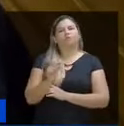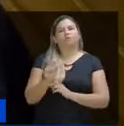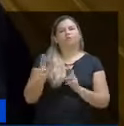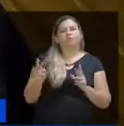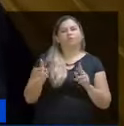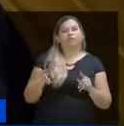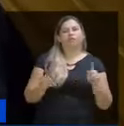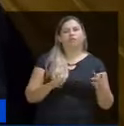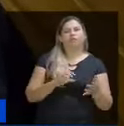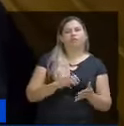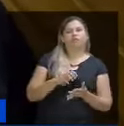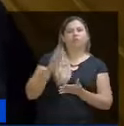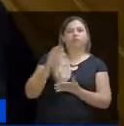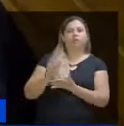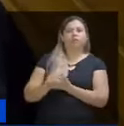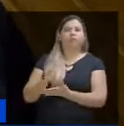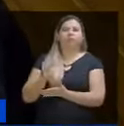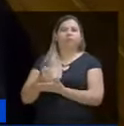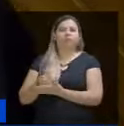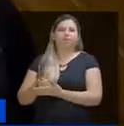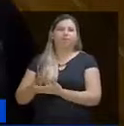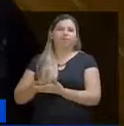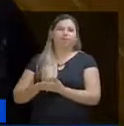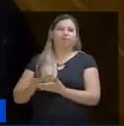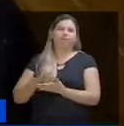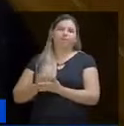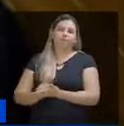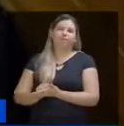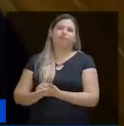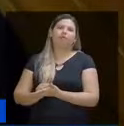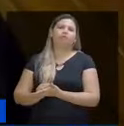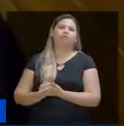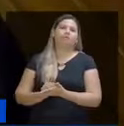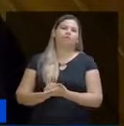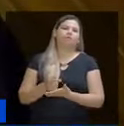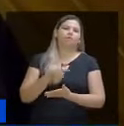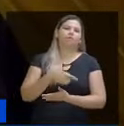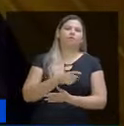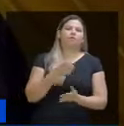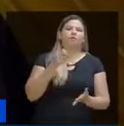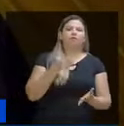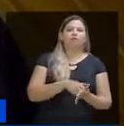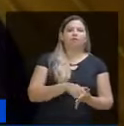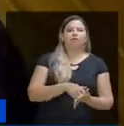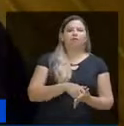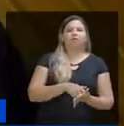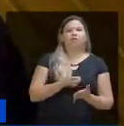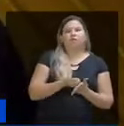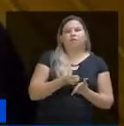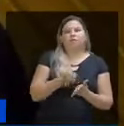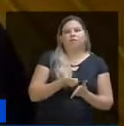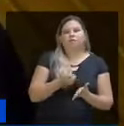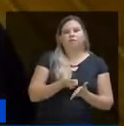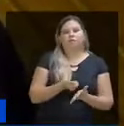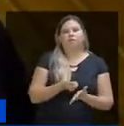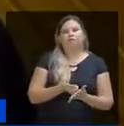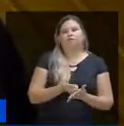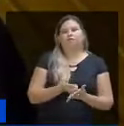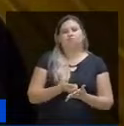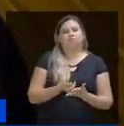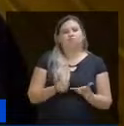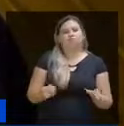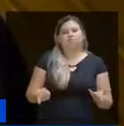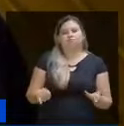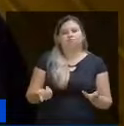multa, senhor presidente, entre multa, e sanção obrigacional.